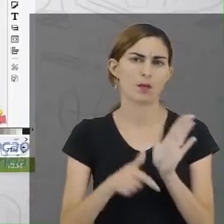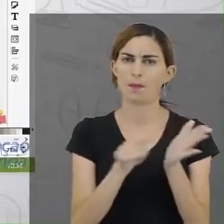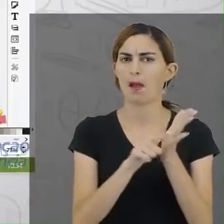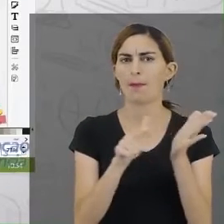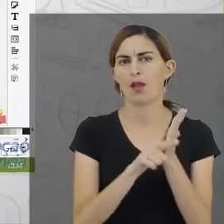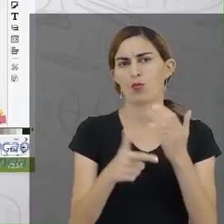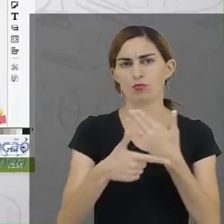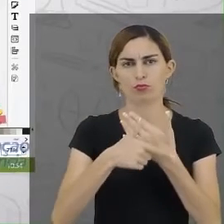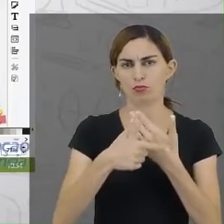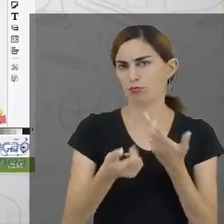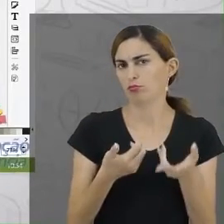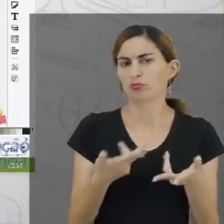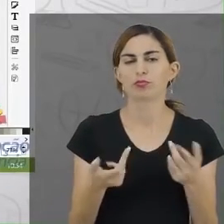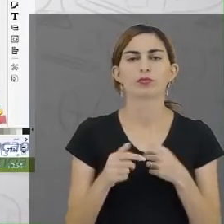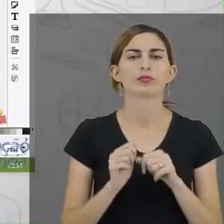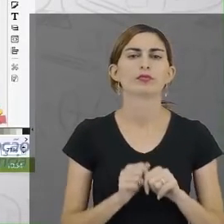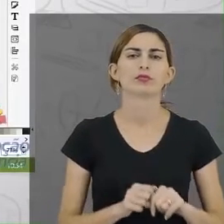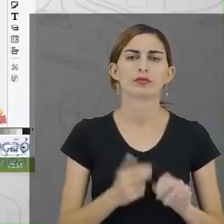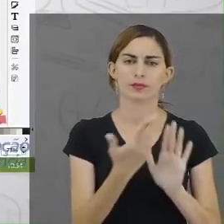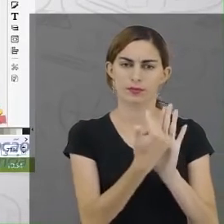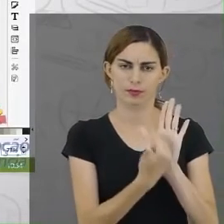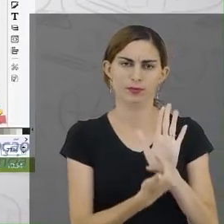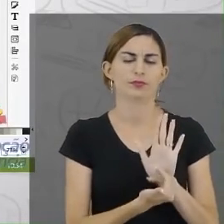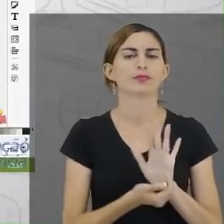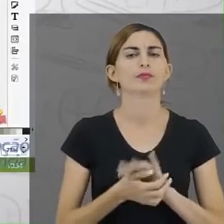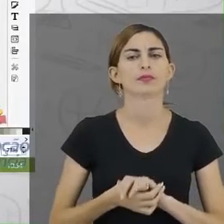folha de papel.